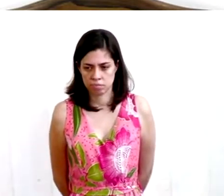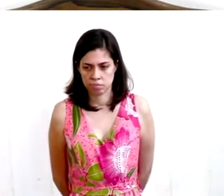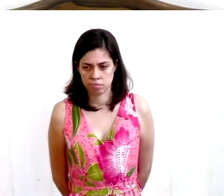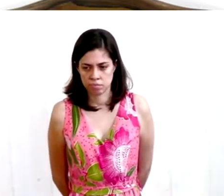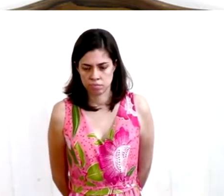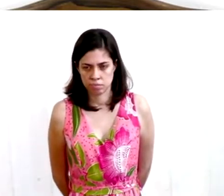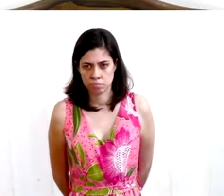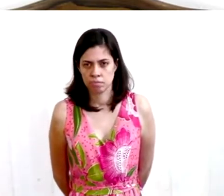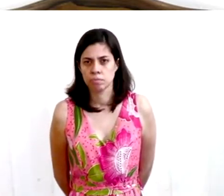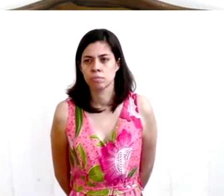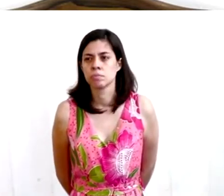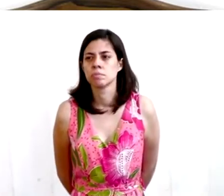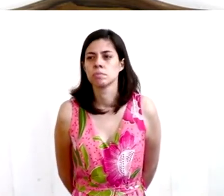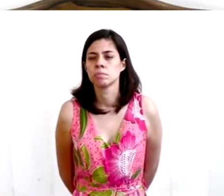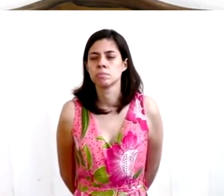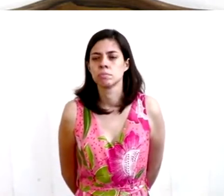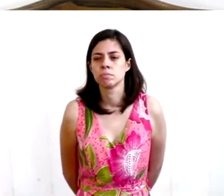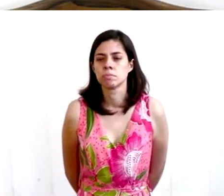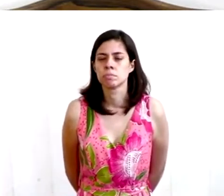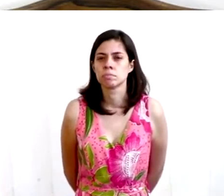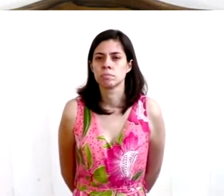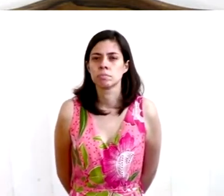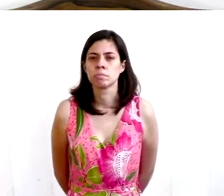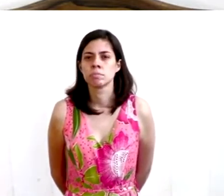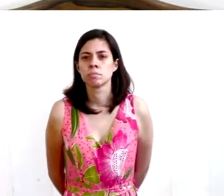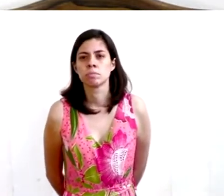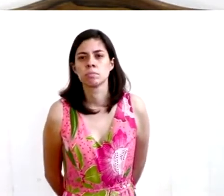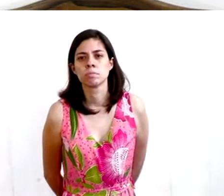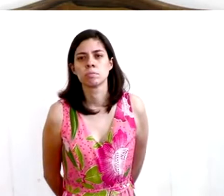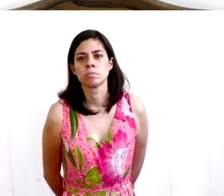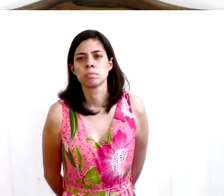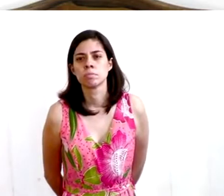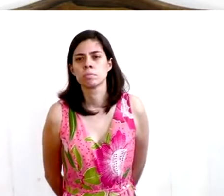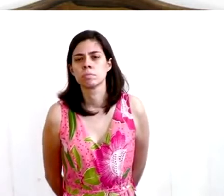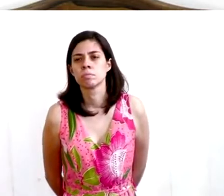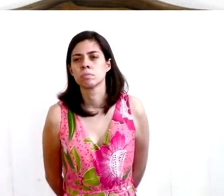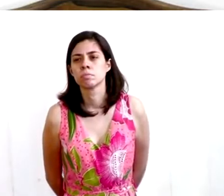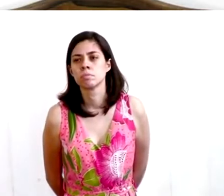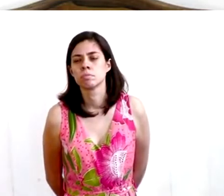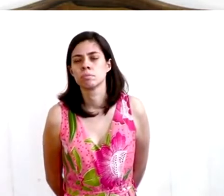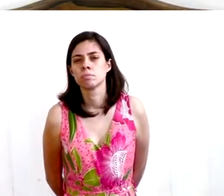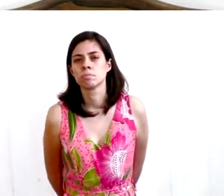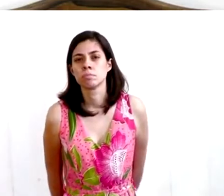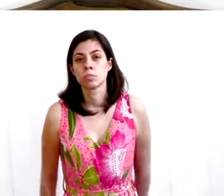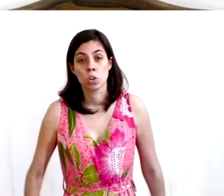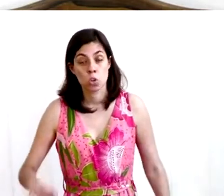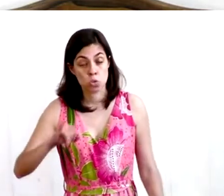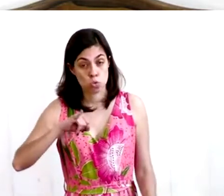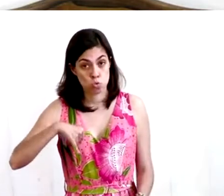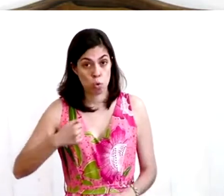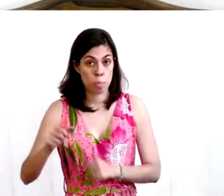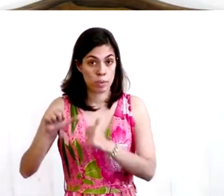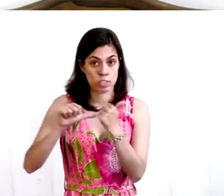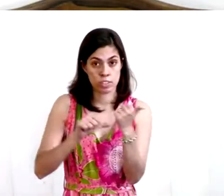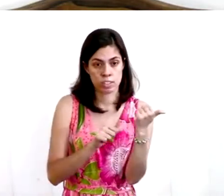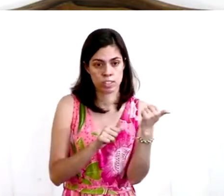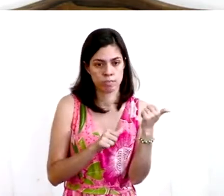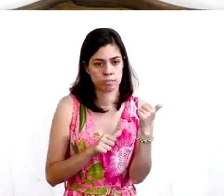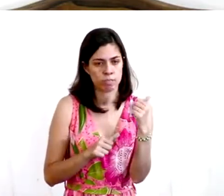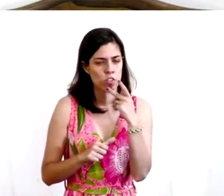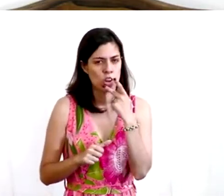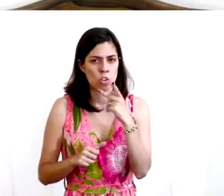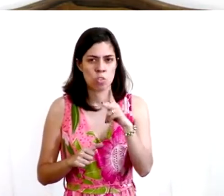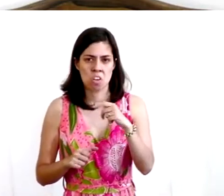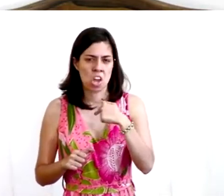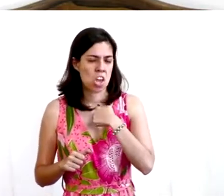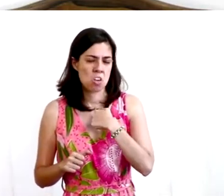Batista compreendeu isso, as pessoas o confundiram como uma tocha, uma luz, mas ele disse: não sou eu, porque